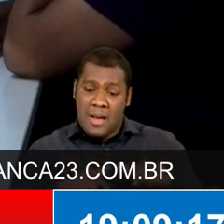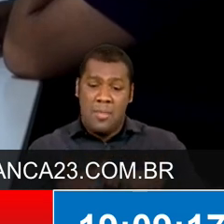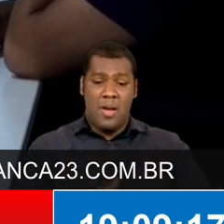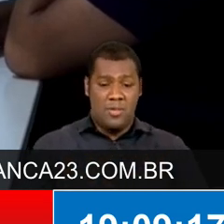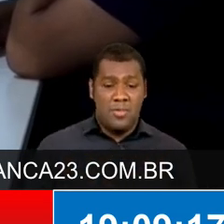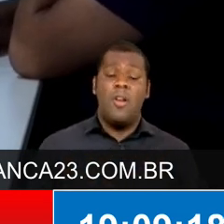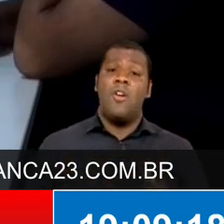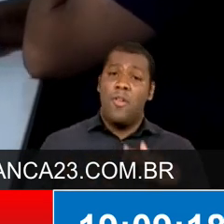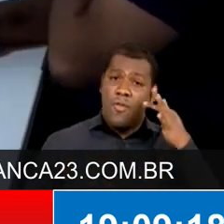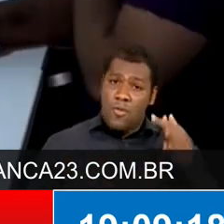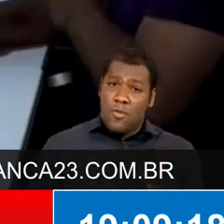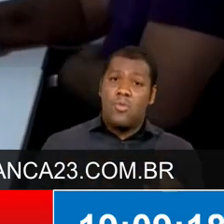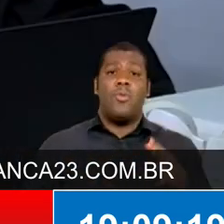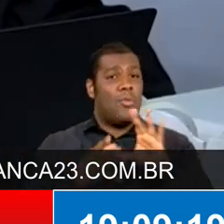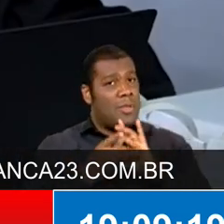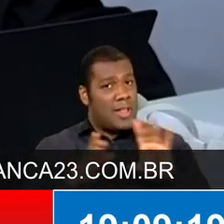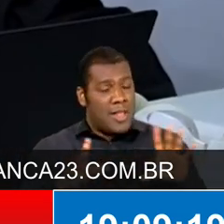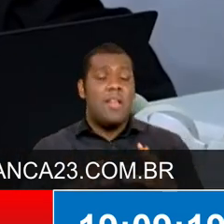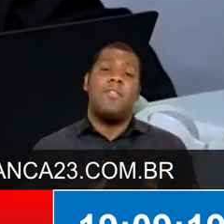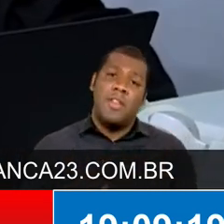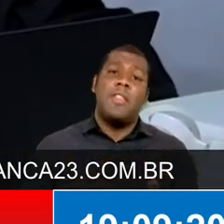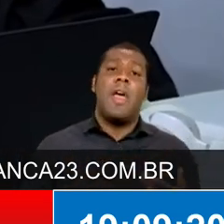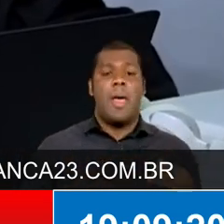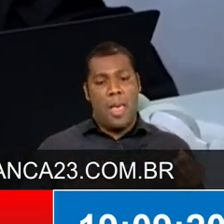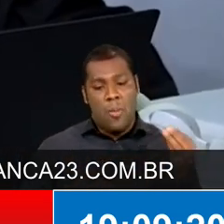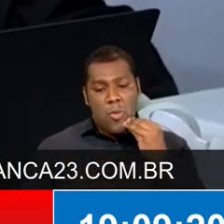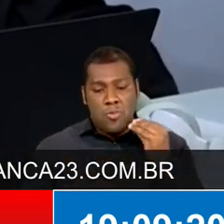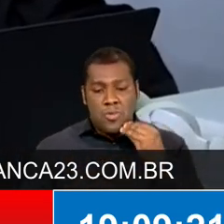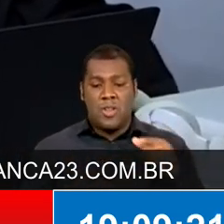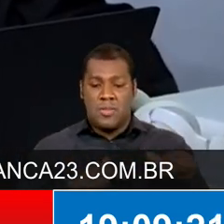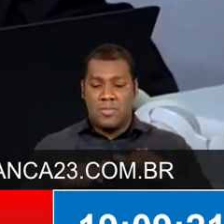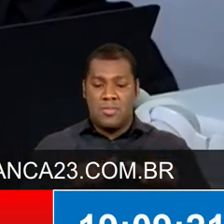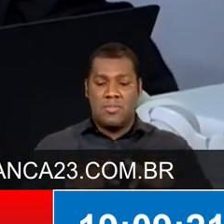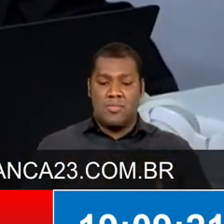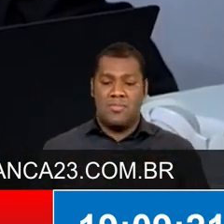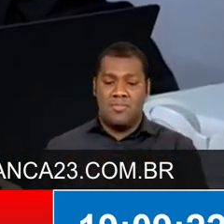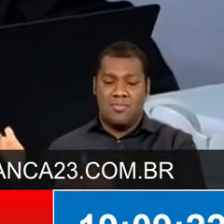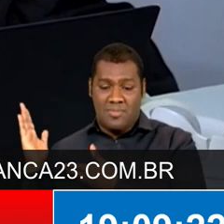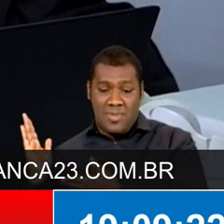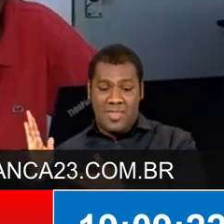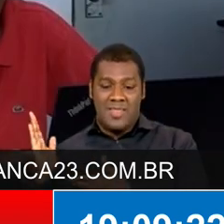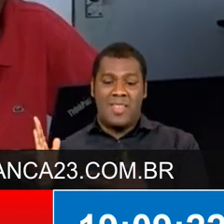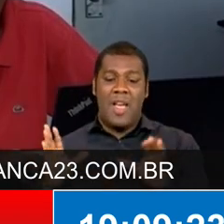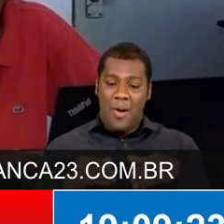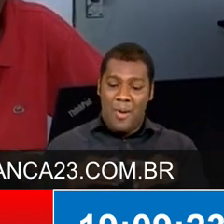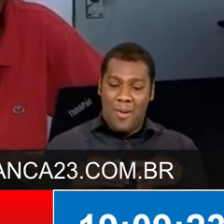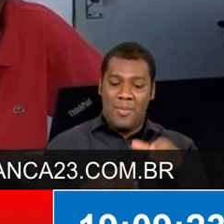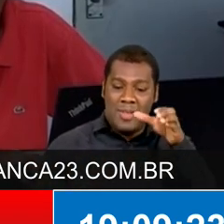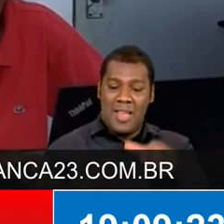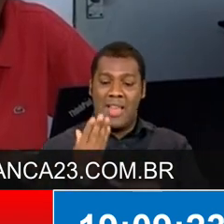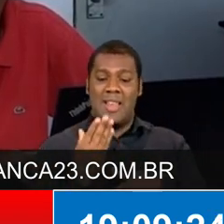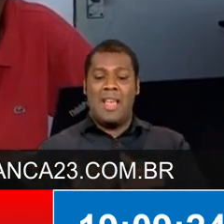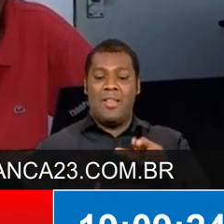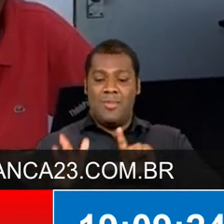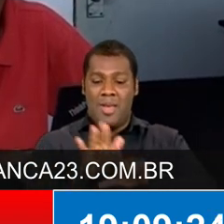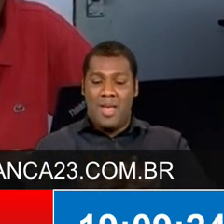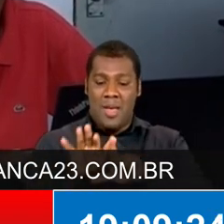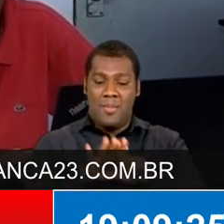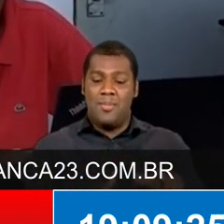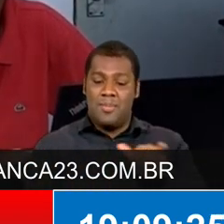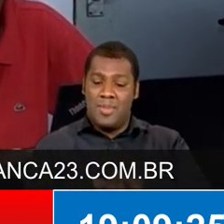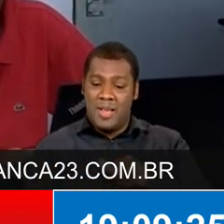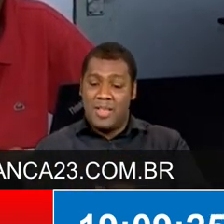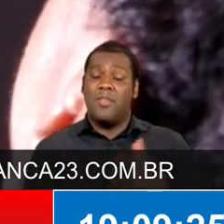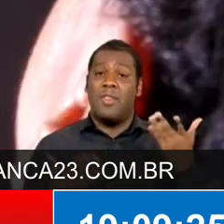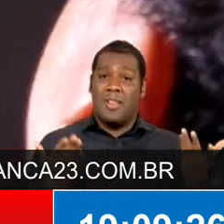emprego que estão disponíveis no estado. Anthony é um dos integrantes do grupo que criou o aplicativo. Hoje, como desenvolvedor de